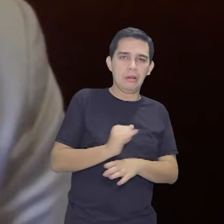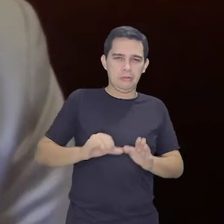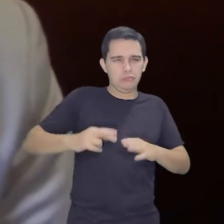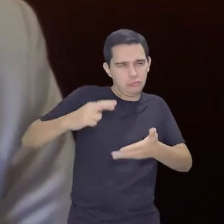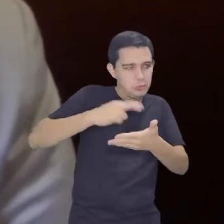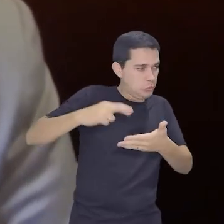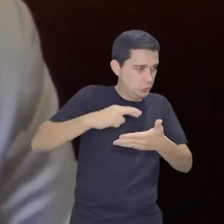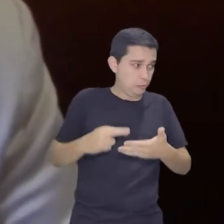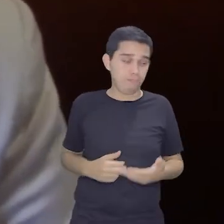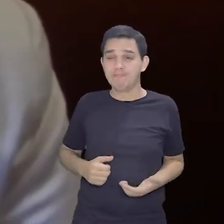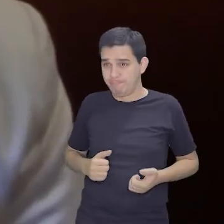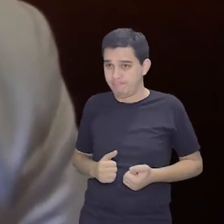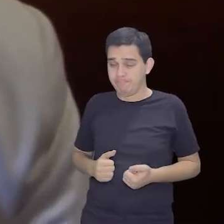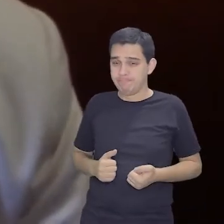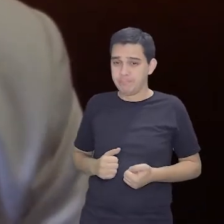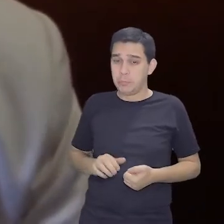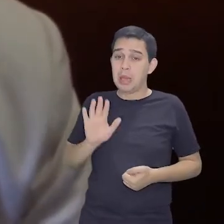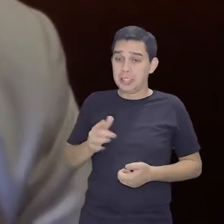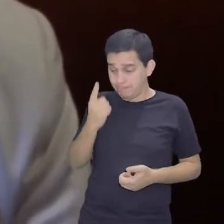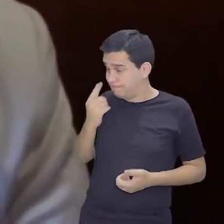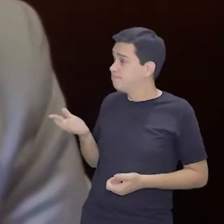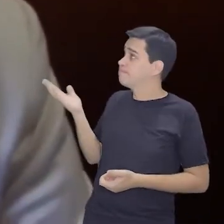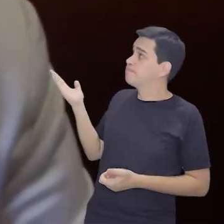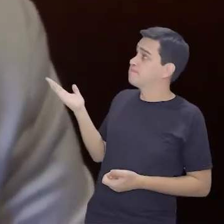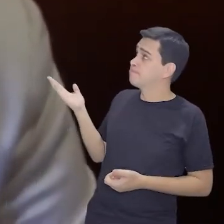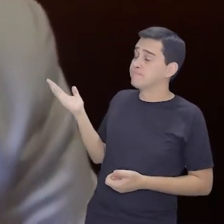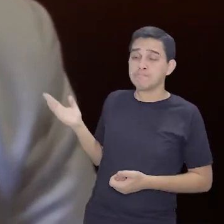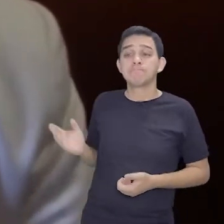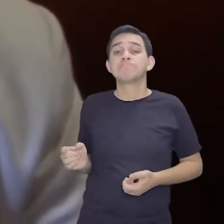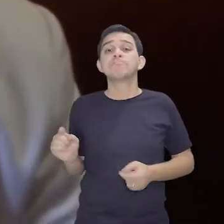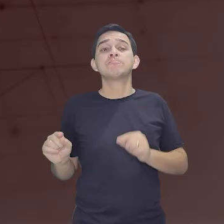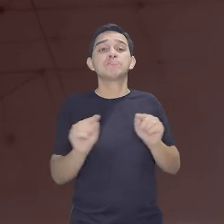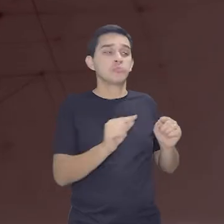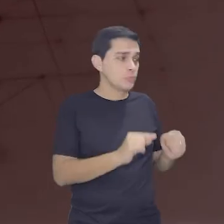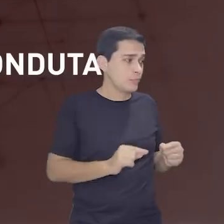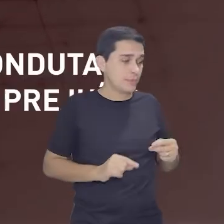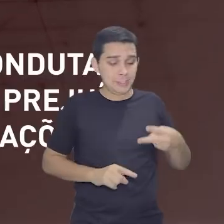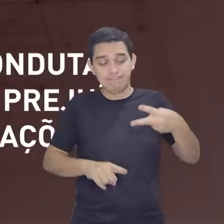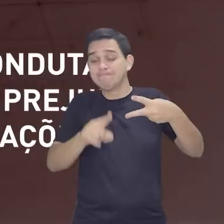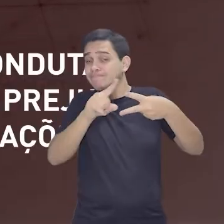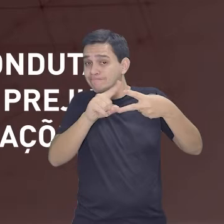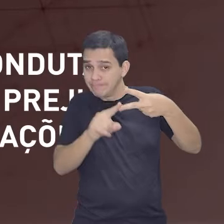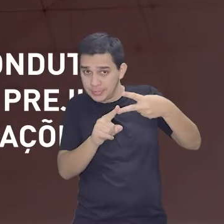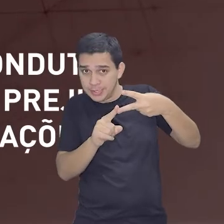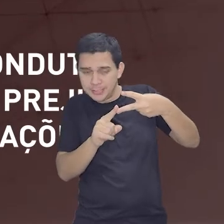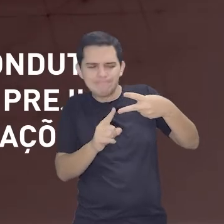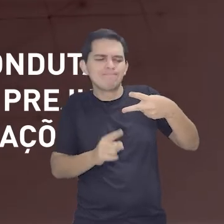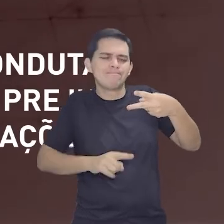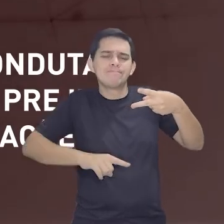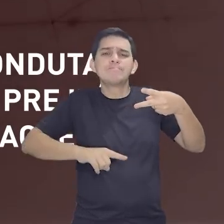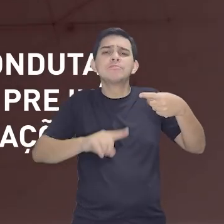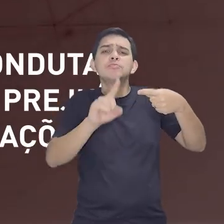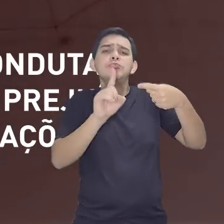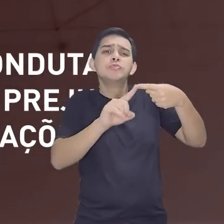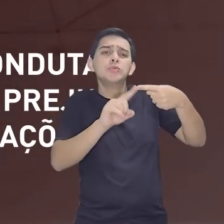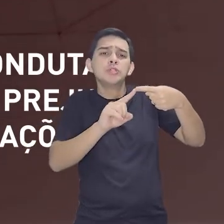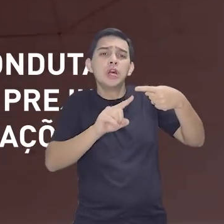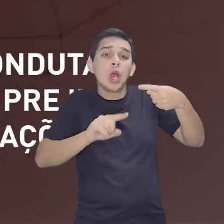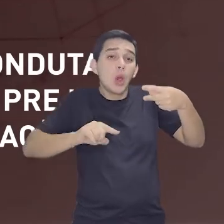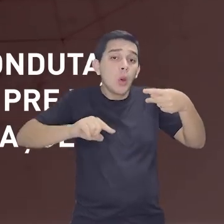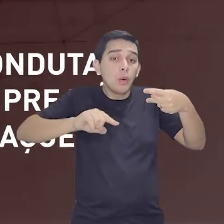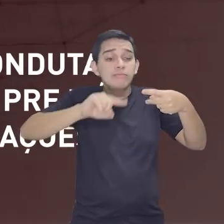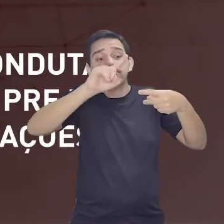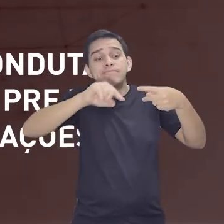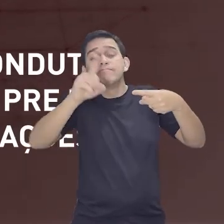de forma ilegal ou tivessem executado aquelas pessoas. O grande problema foi só que a investigação sofreu um